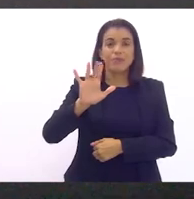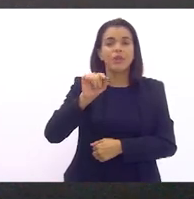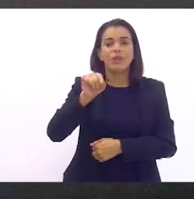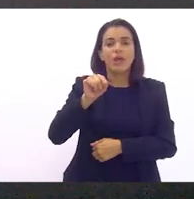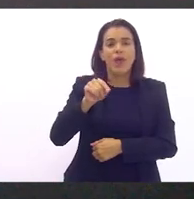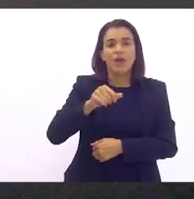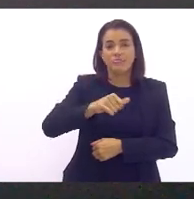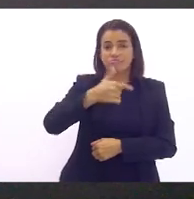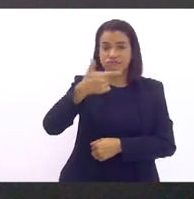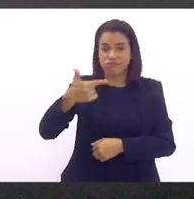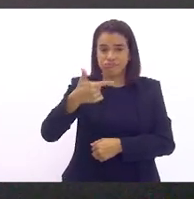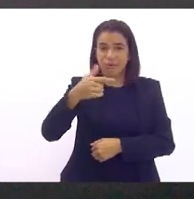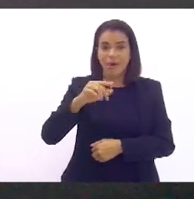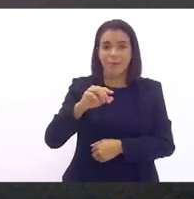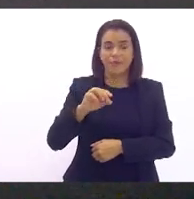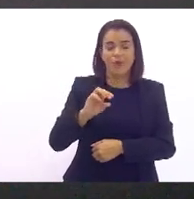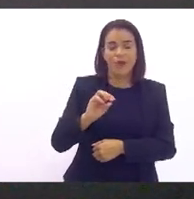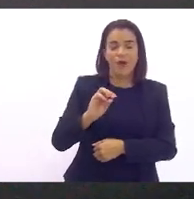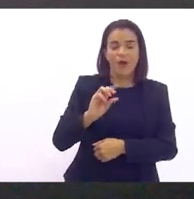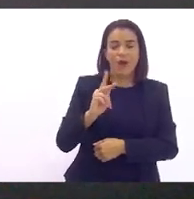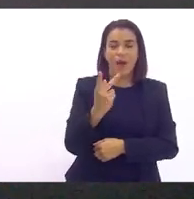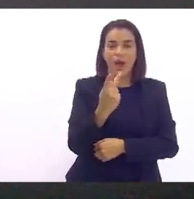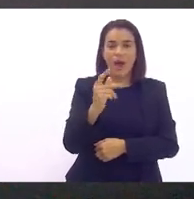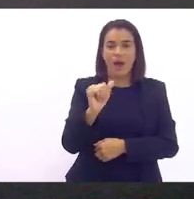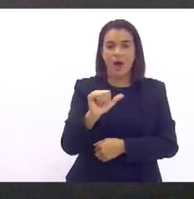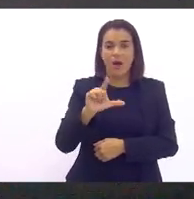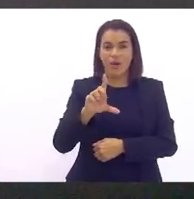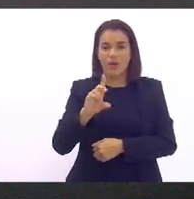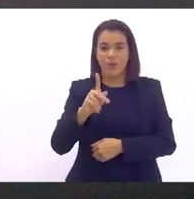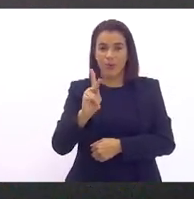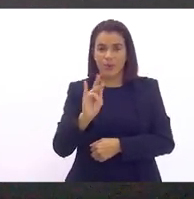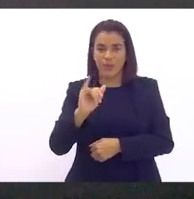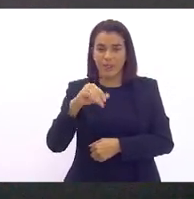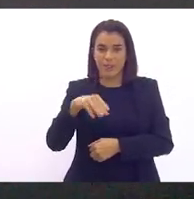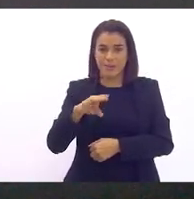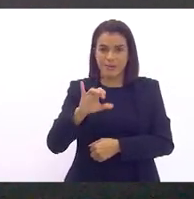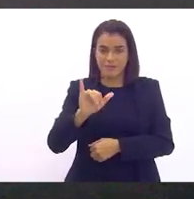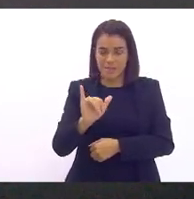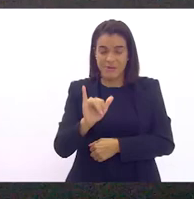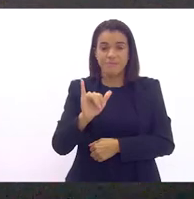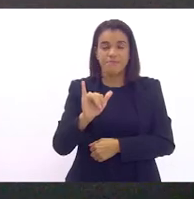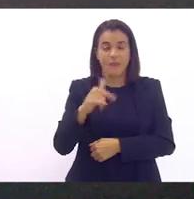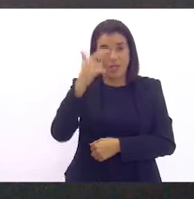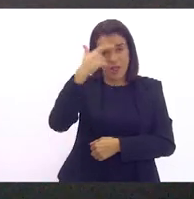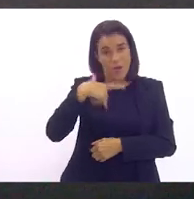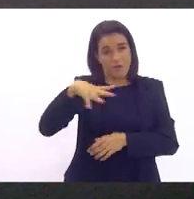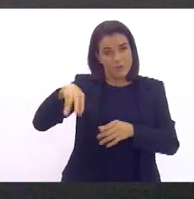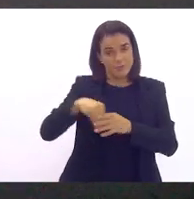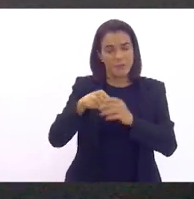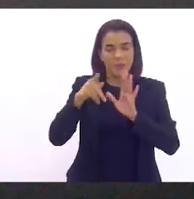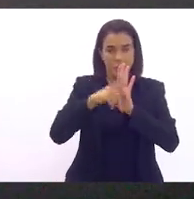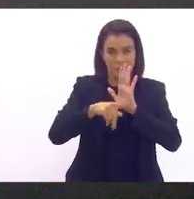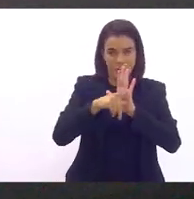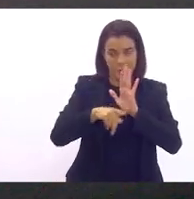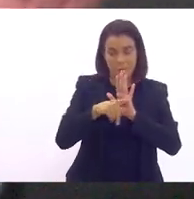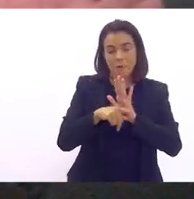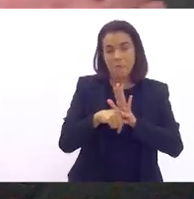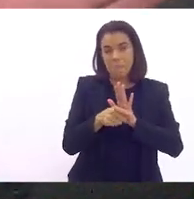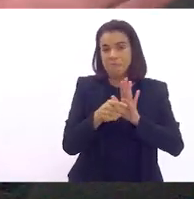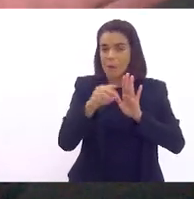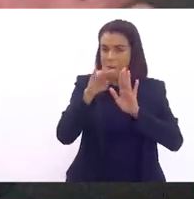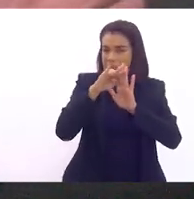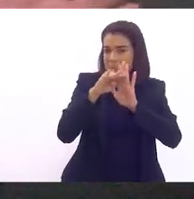vice-presidente al e acompanhado pelo presidente Lula eu faço parte desse programa que um dos projetos aí em